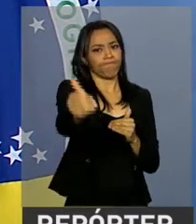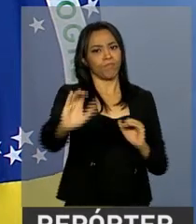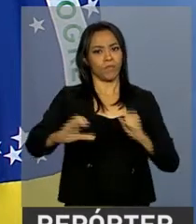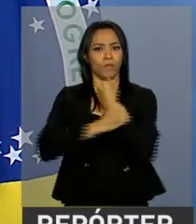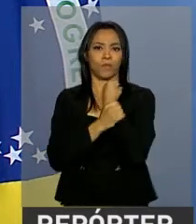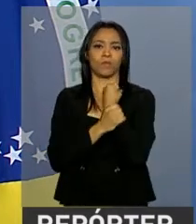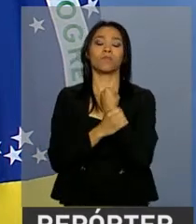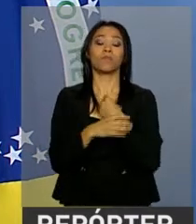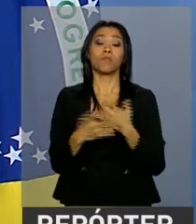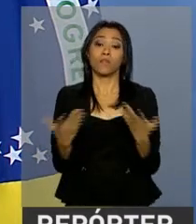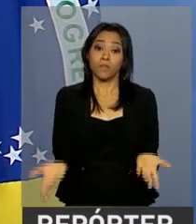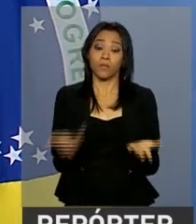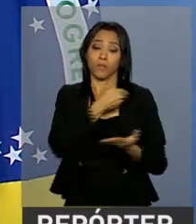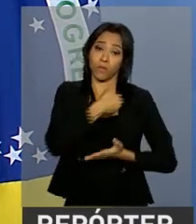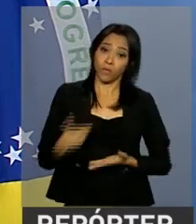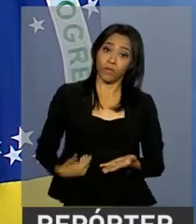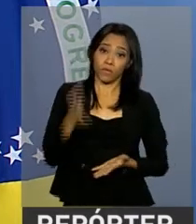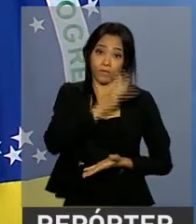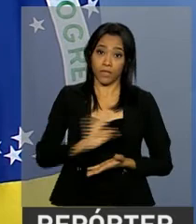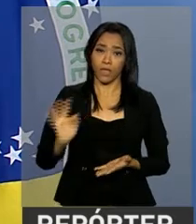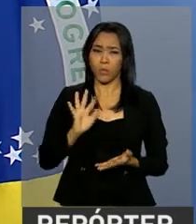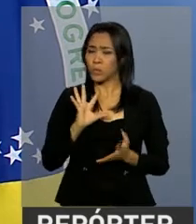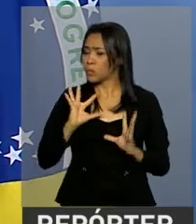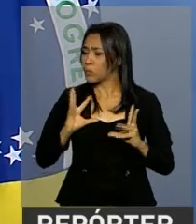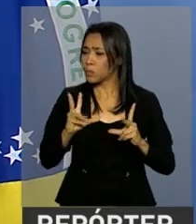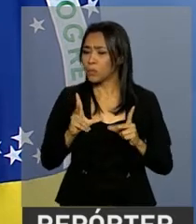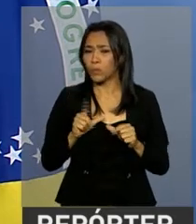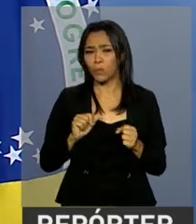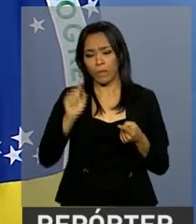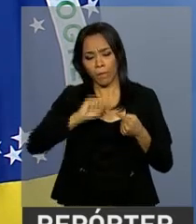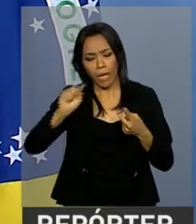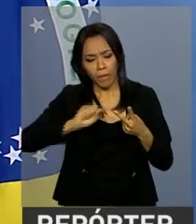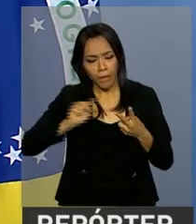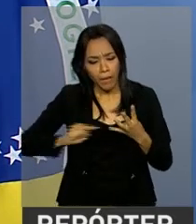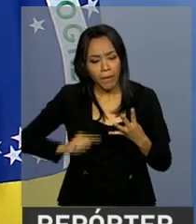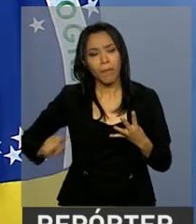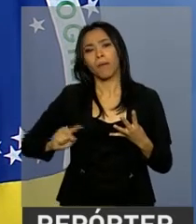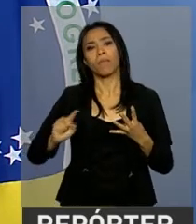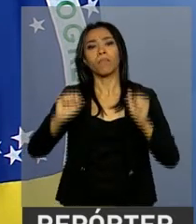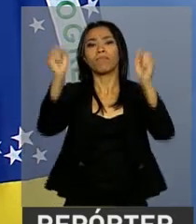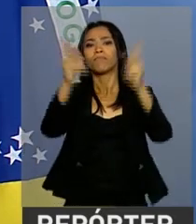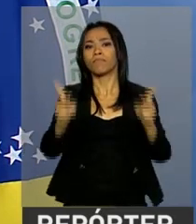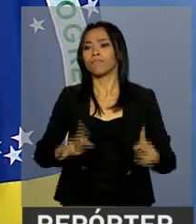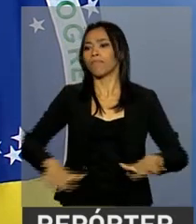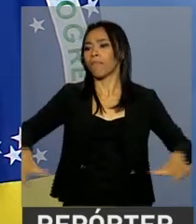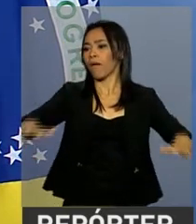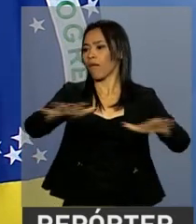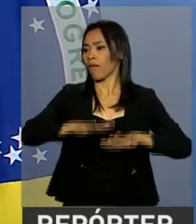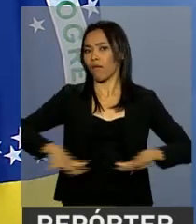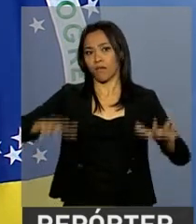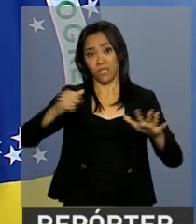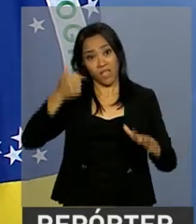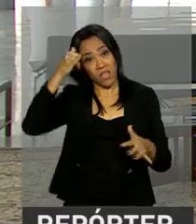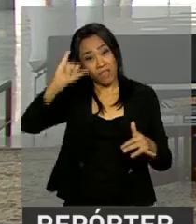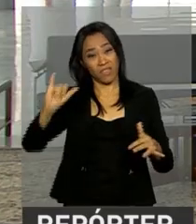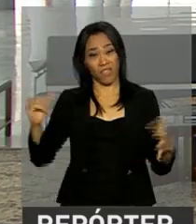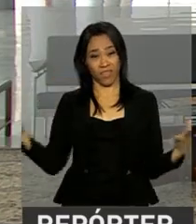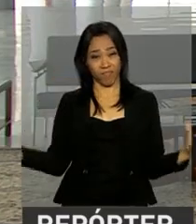governo federal tudo tem feito para pacificar o país e evitar que surjam novos conflitos.